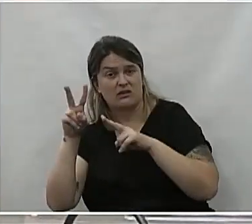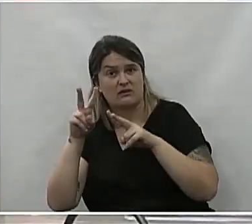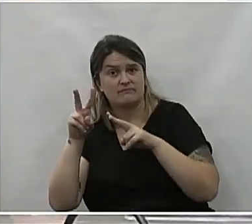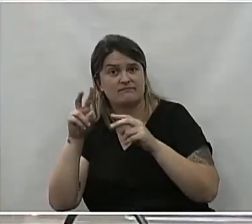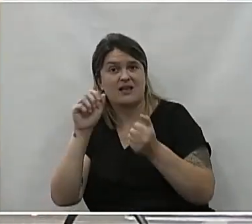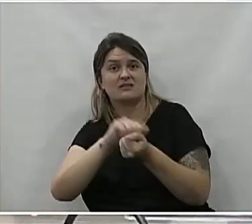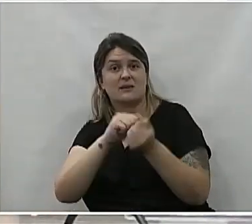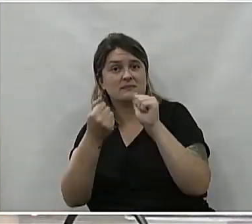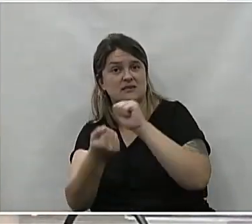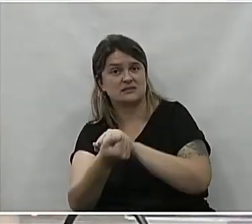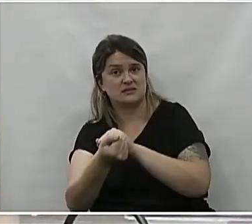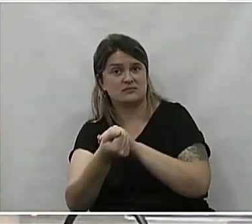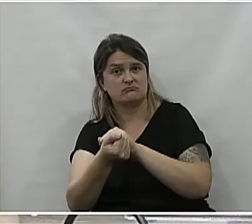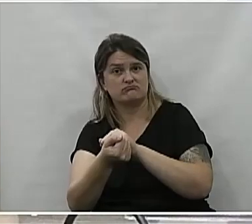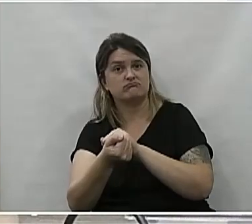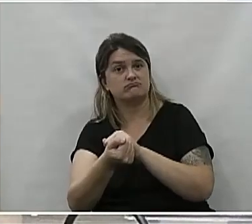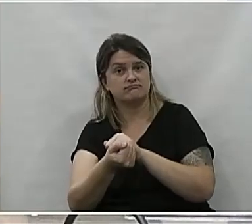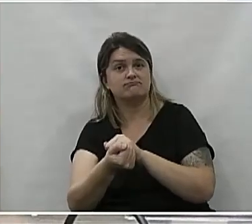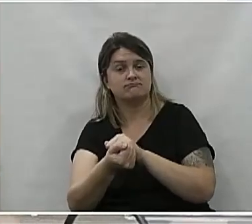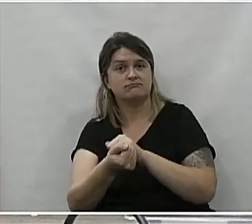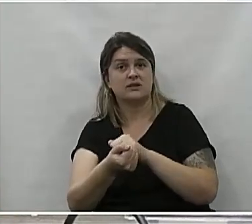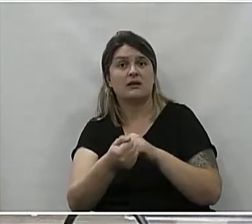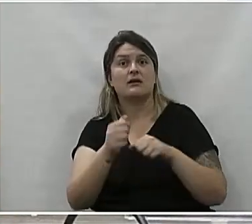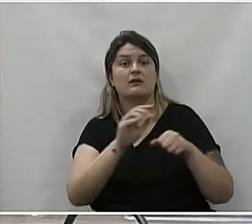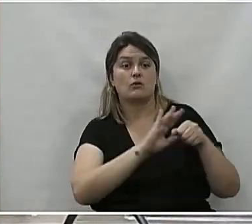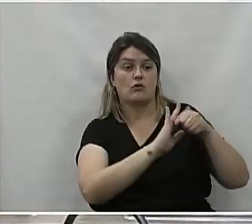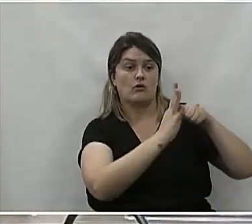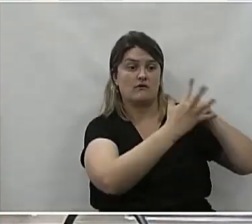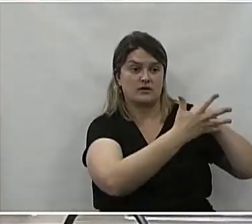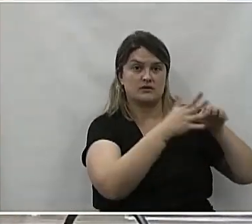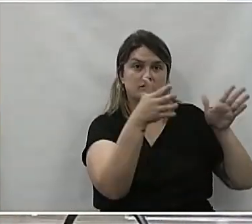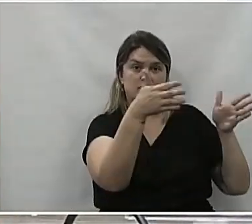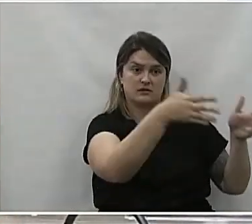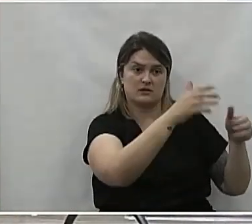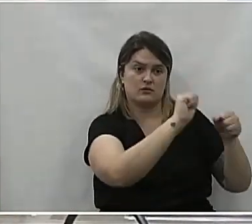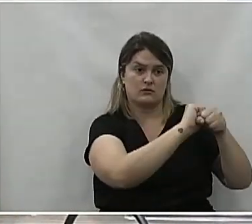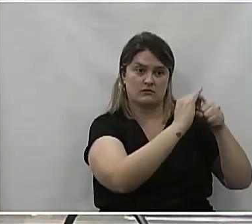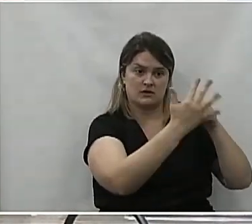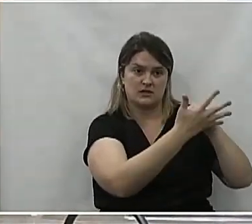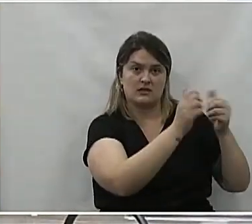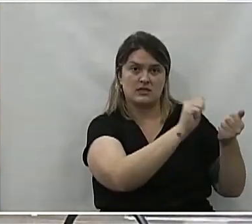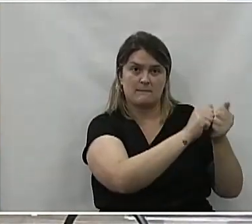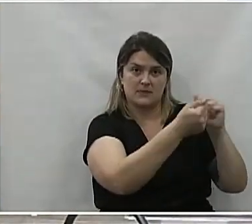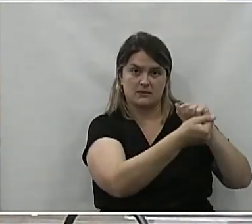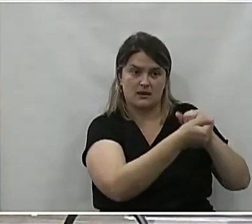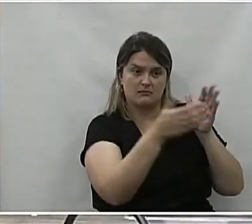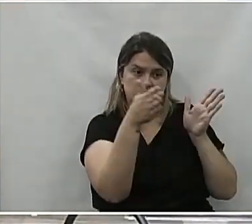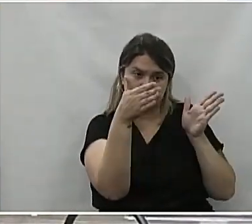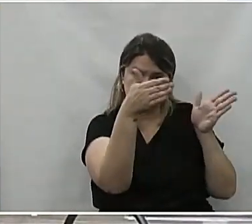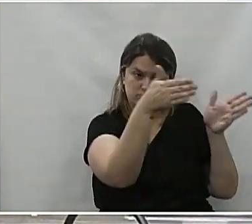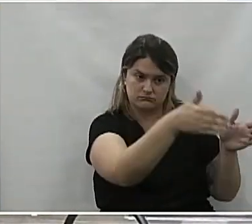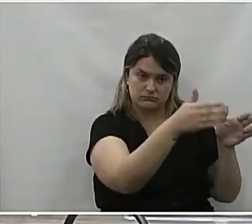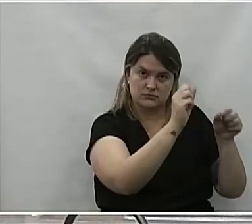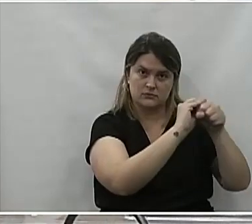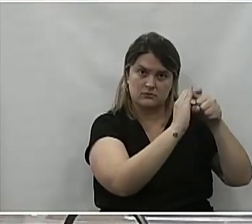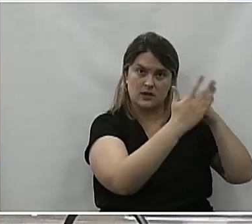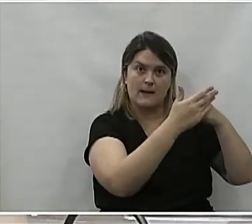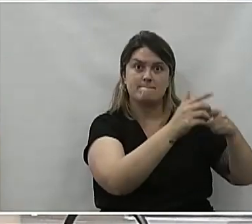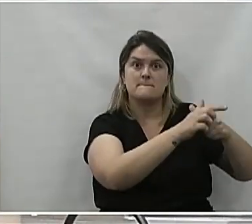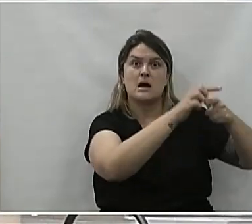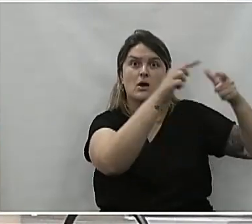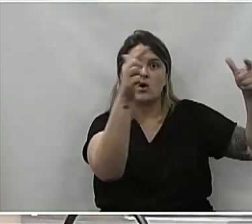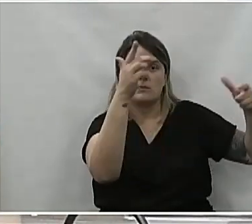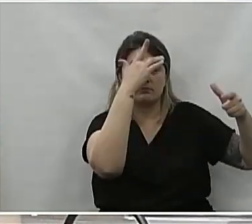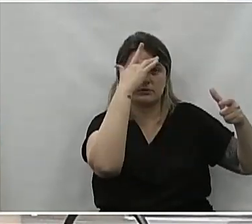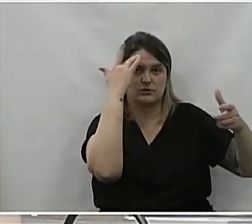De adaptação Conforme o cenário Na época do Covid Teve que se adaptar A algum cenário Para conseguir Atender Maior número De